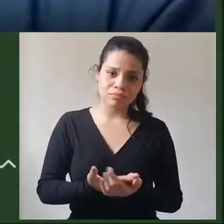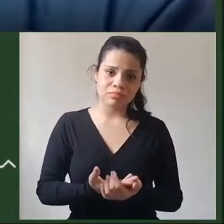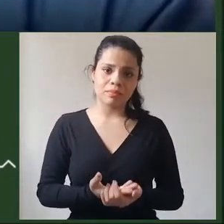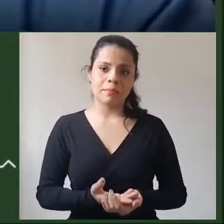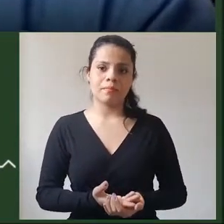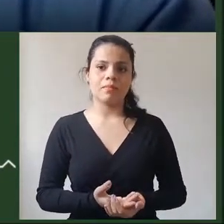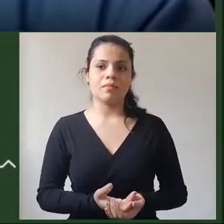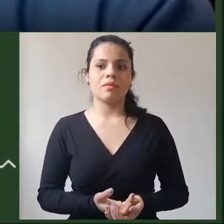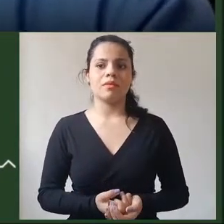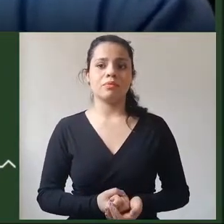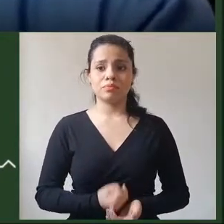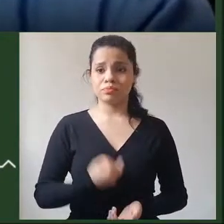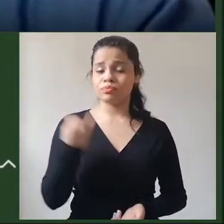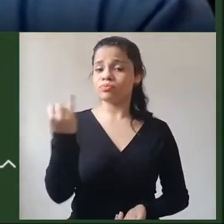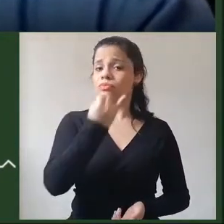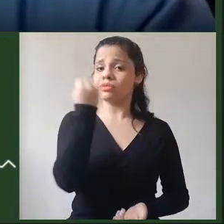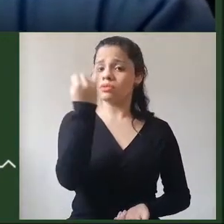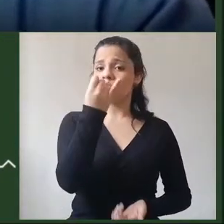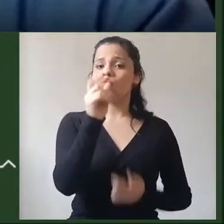no último mês temos